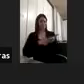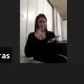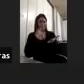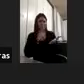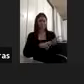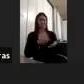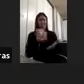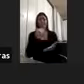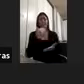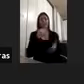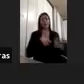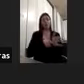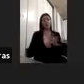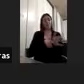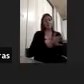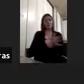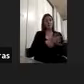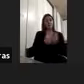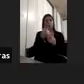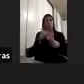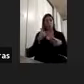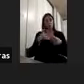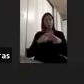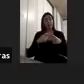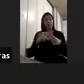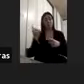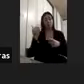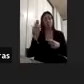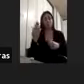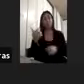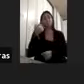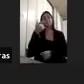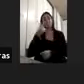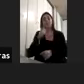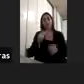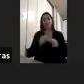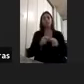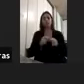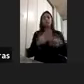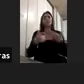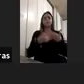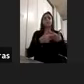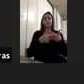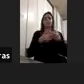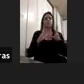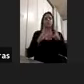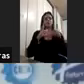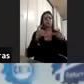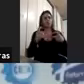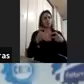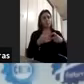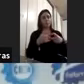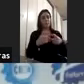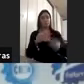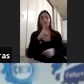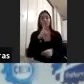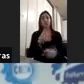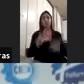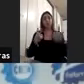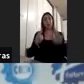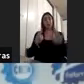procurar uma segunda opinião, pegou outro profissional, repetiu os exames, e os resultados foram os mesmos. Tá.